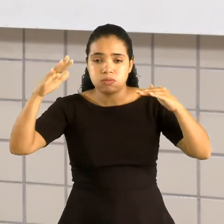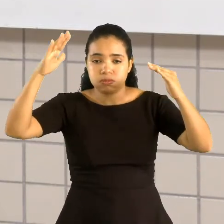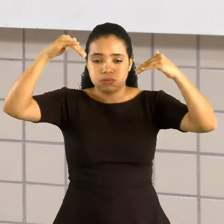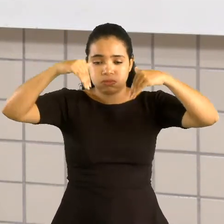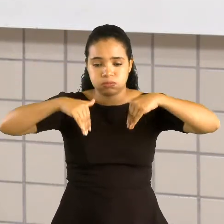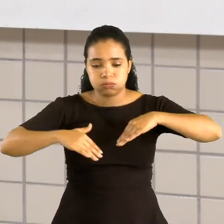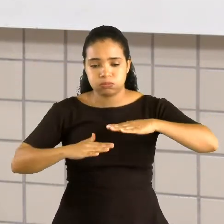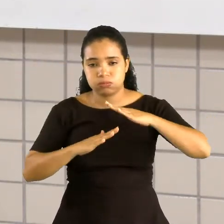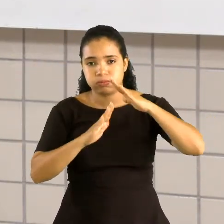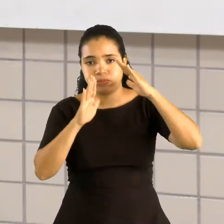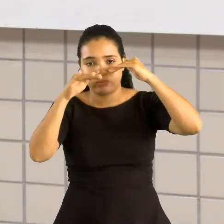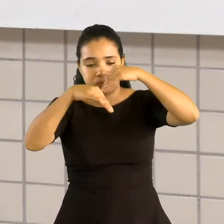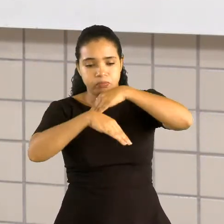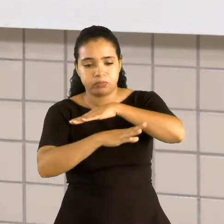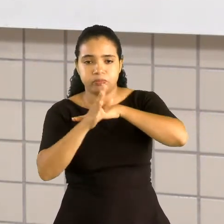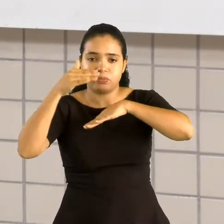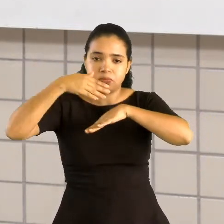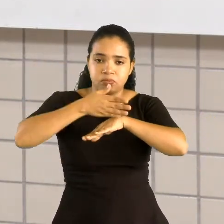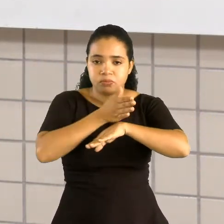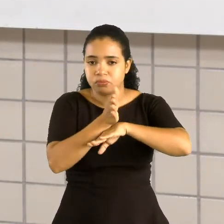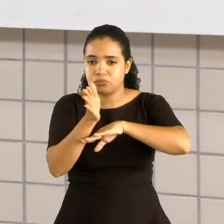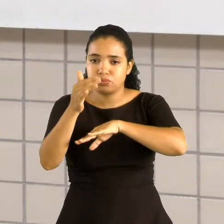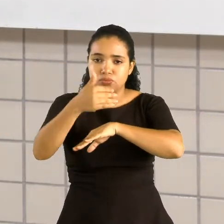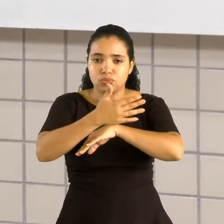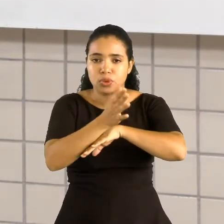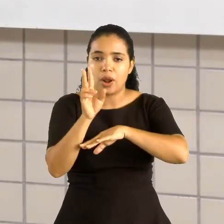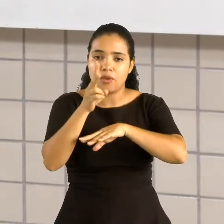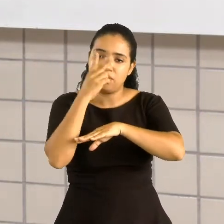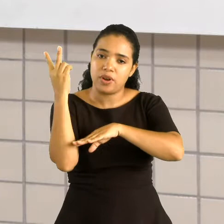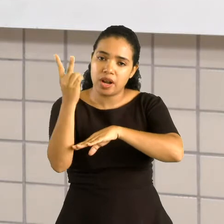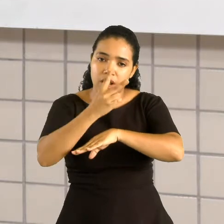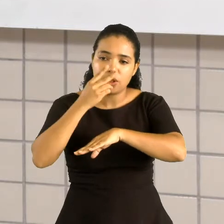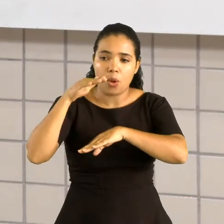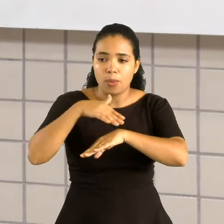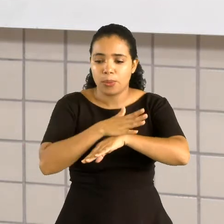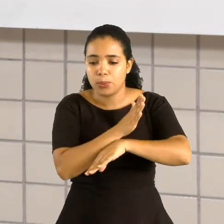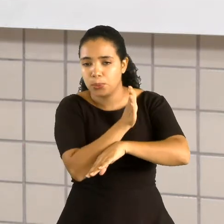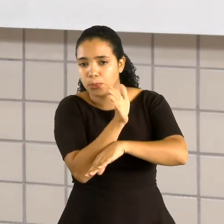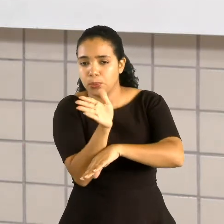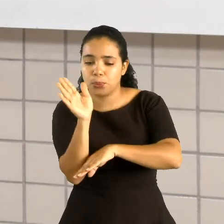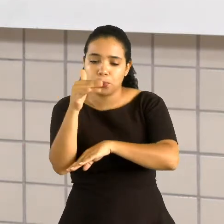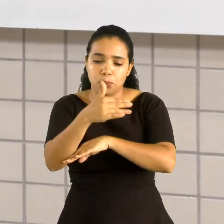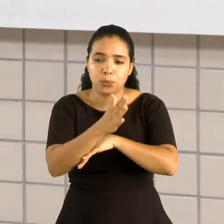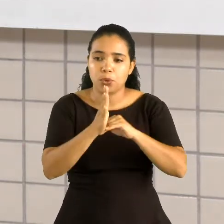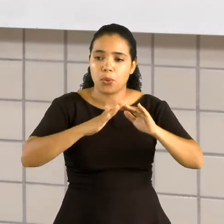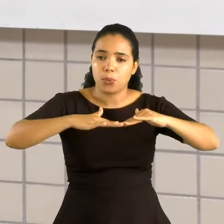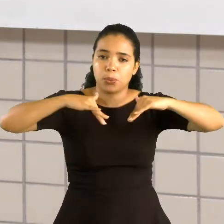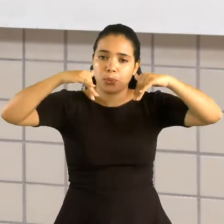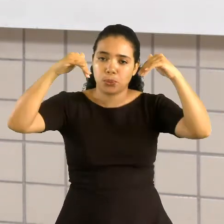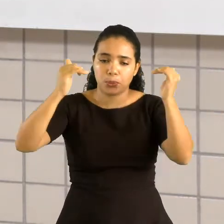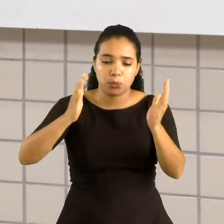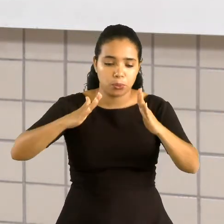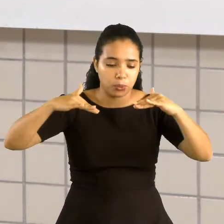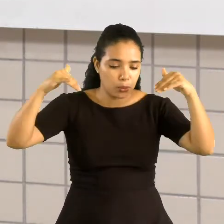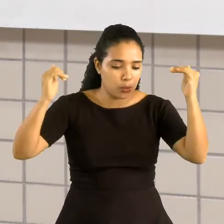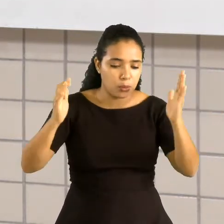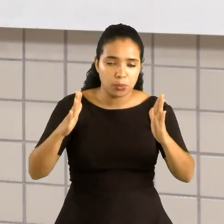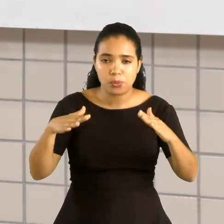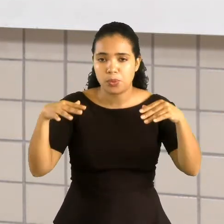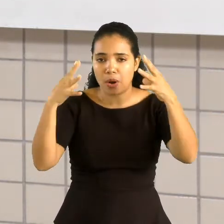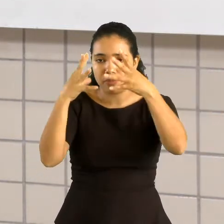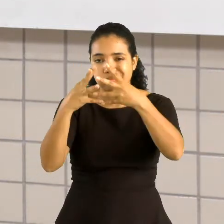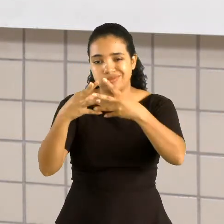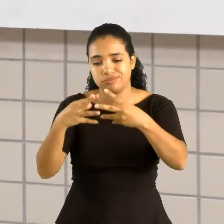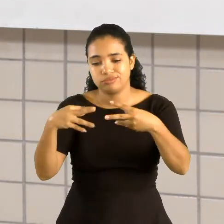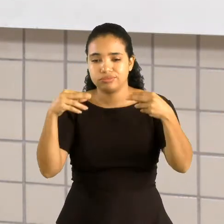aquelas rochas diferenciadas, foi acontecendo o que a gente chama de intemperismo, que ele vai degradando conforme o tempo e